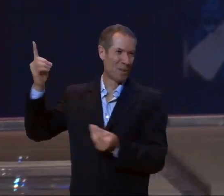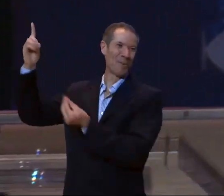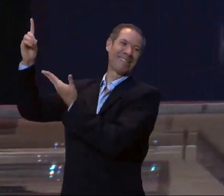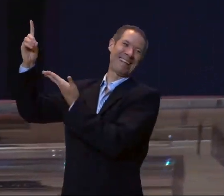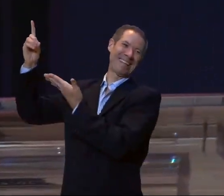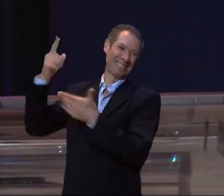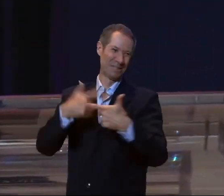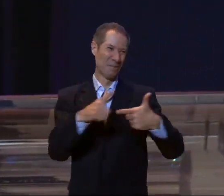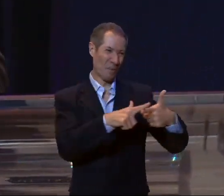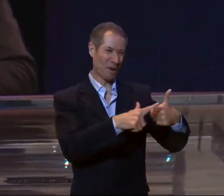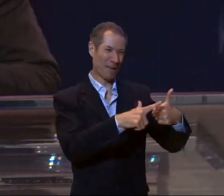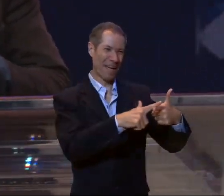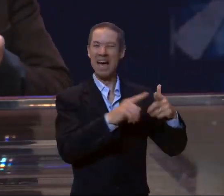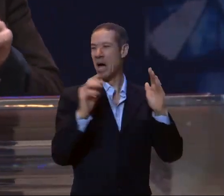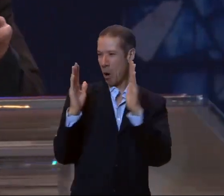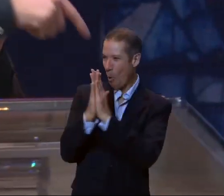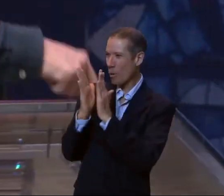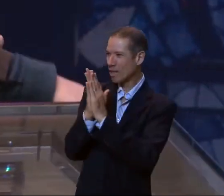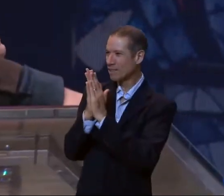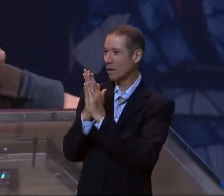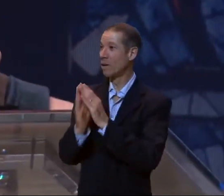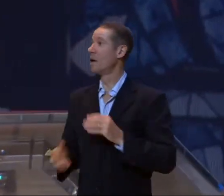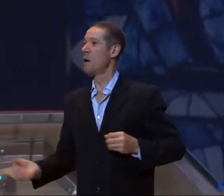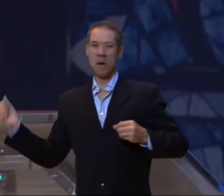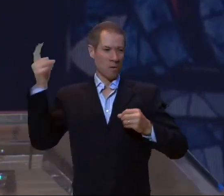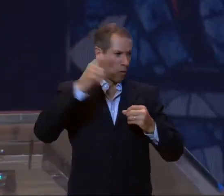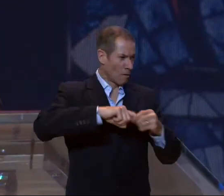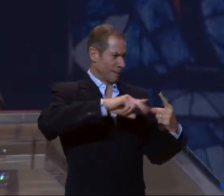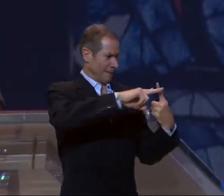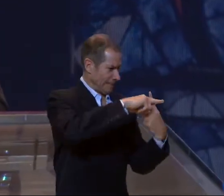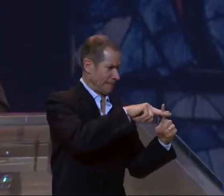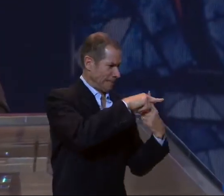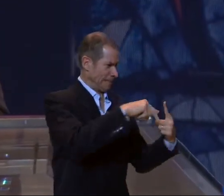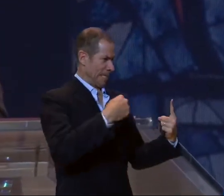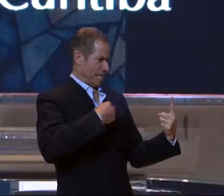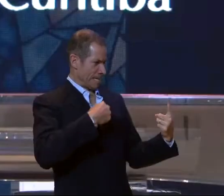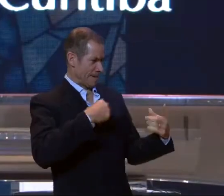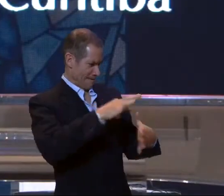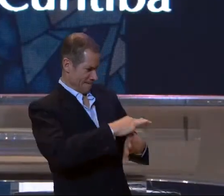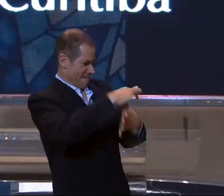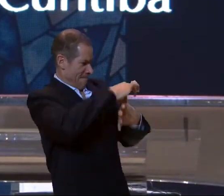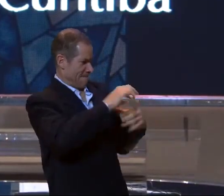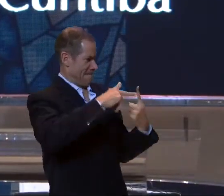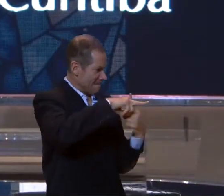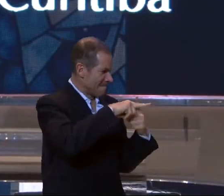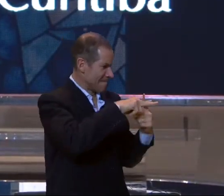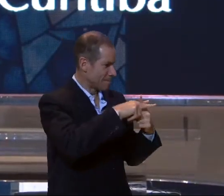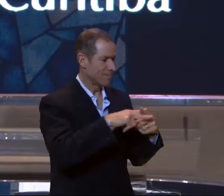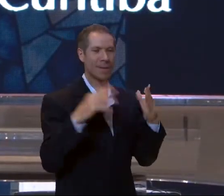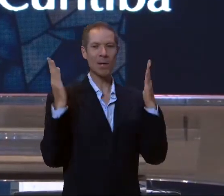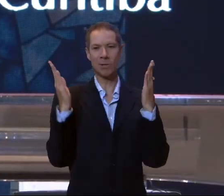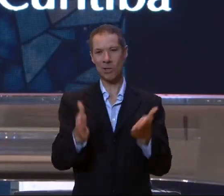Você entrega na oração e depois volta a tentar resolver. Já fez isso? Eu já fiz um monte de vezes.